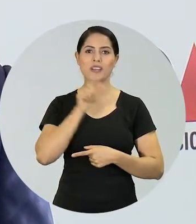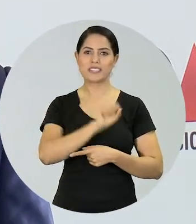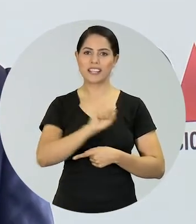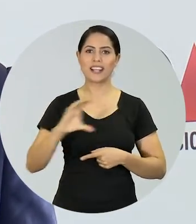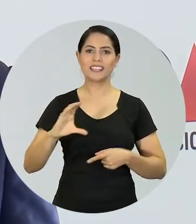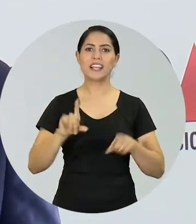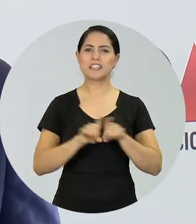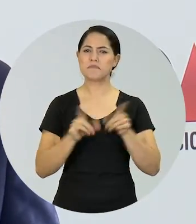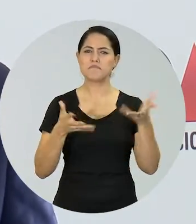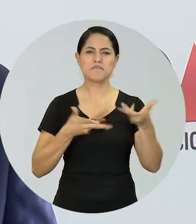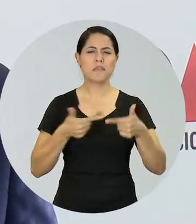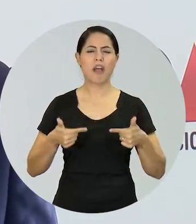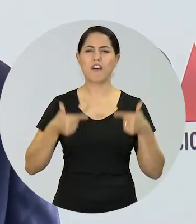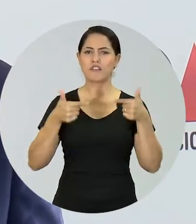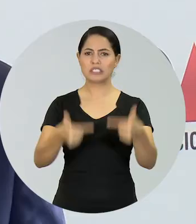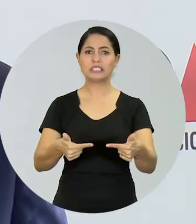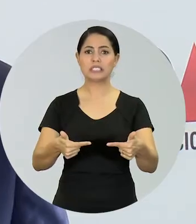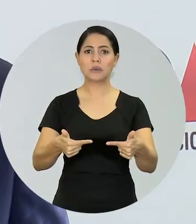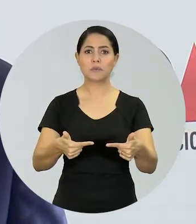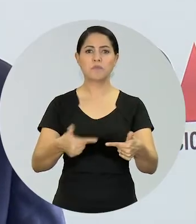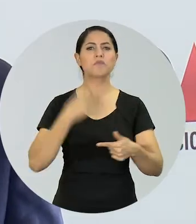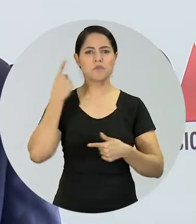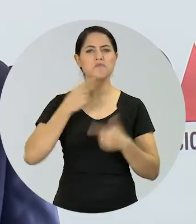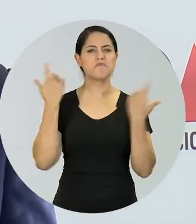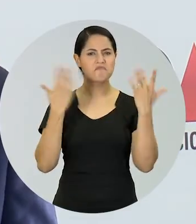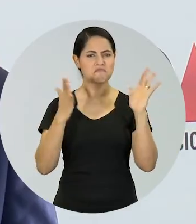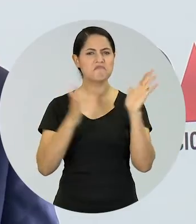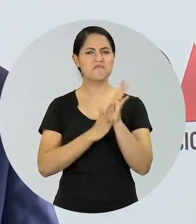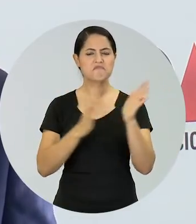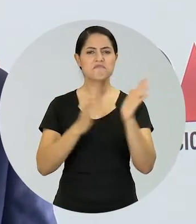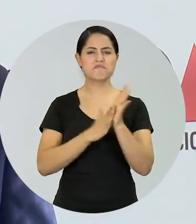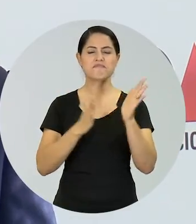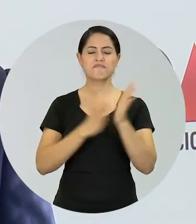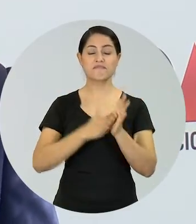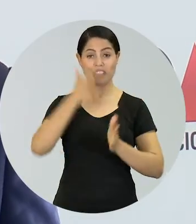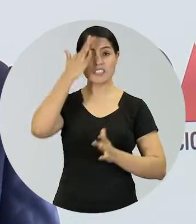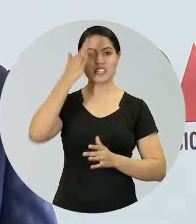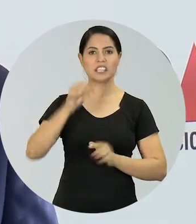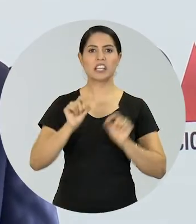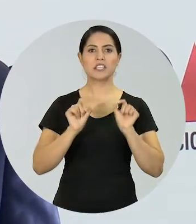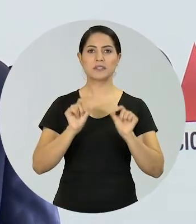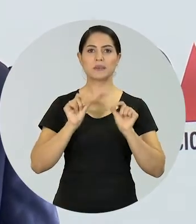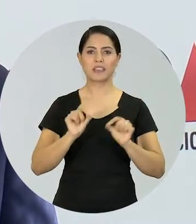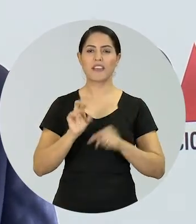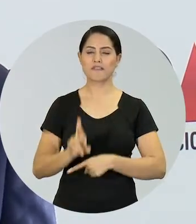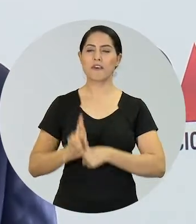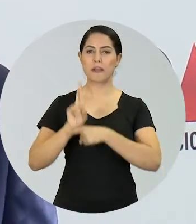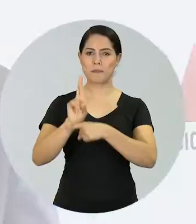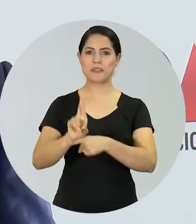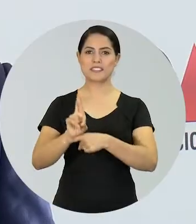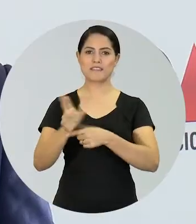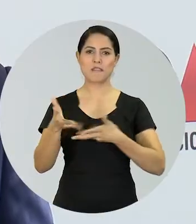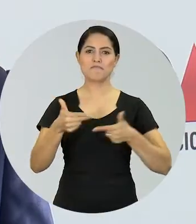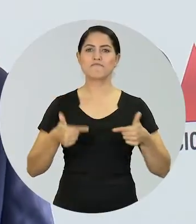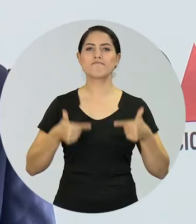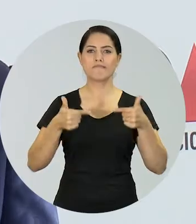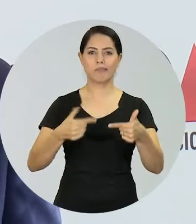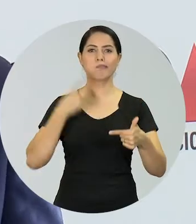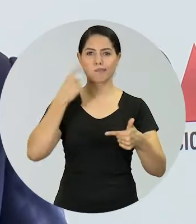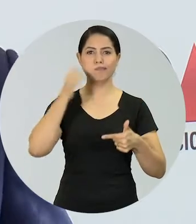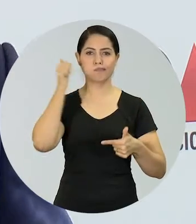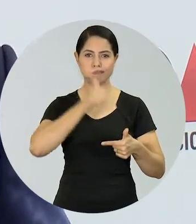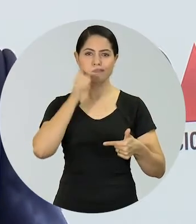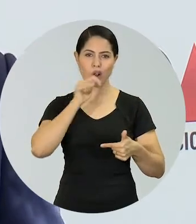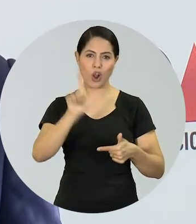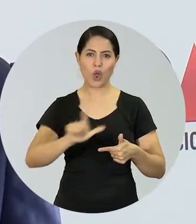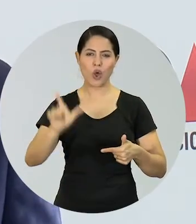Santa Catarina com muito brilho. A advocacia brasileira está de parabéns e tenho certeza que representarão o que há de melhor